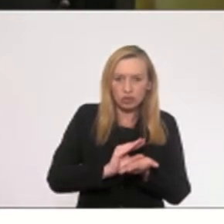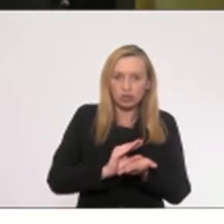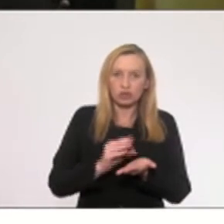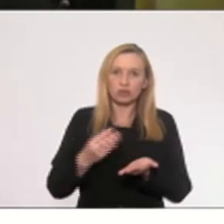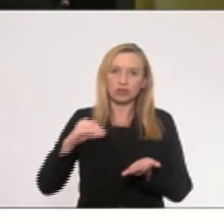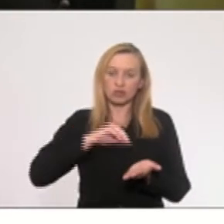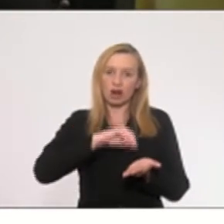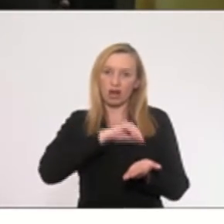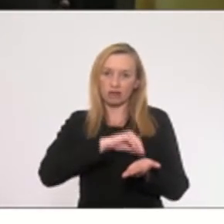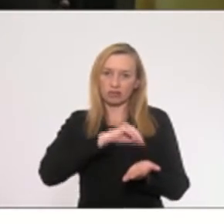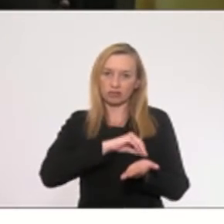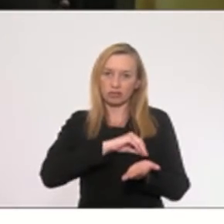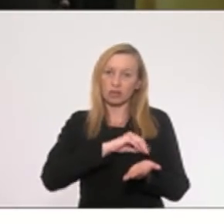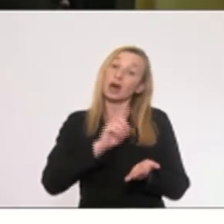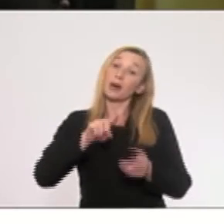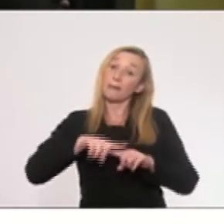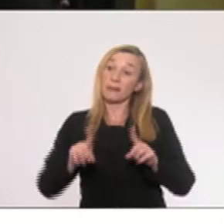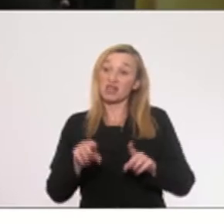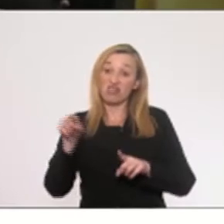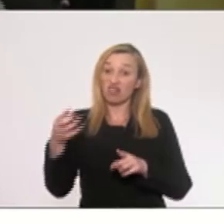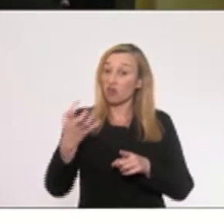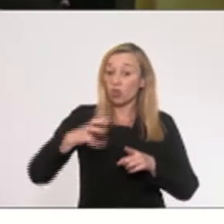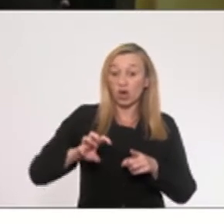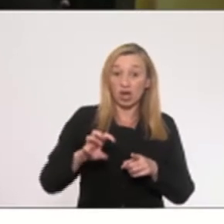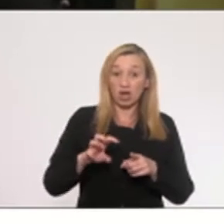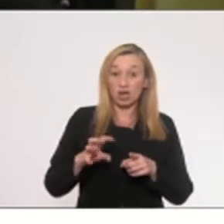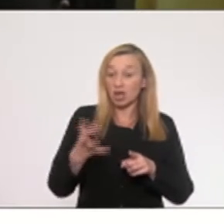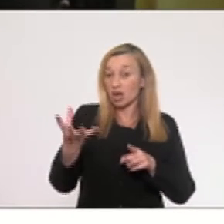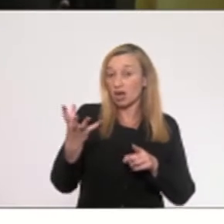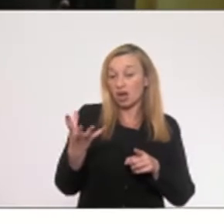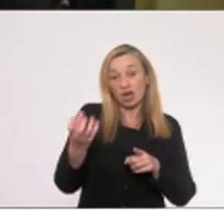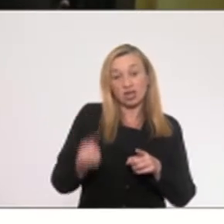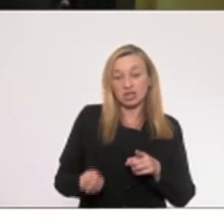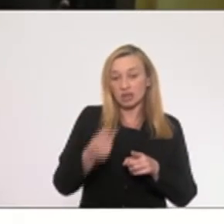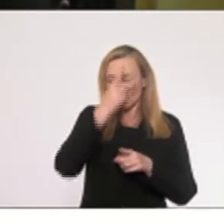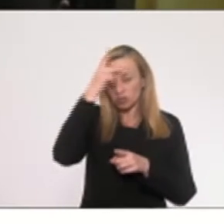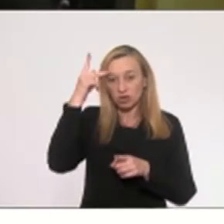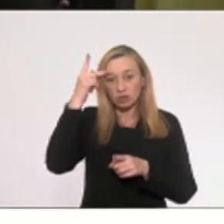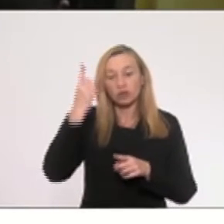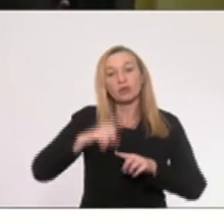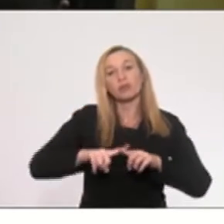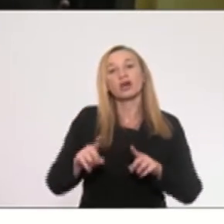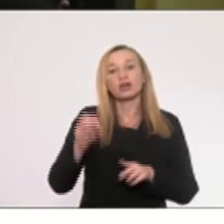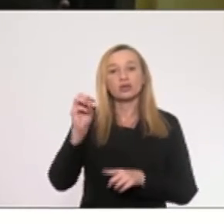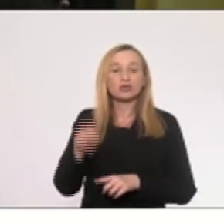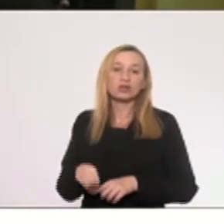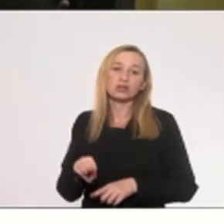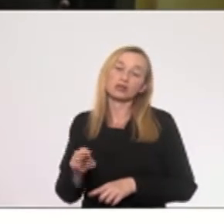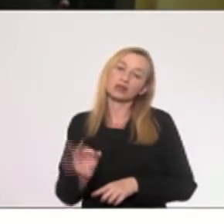um percentual e diminuir a dor daquelas pessoas que efetivamente